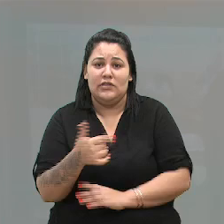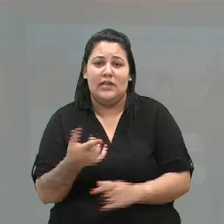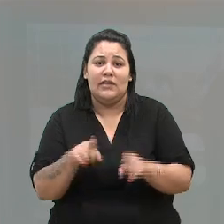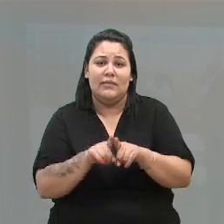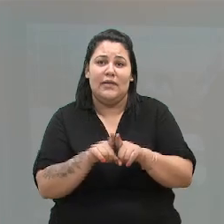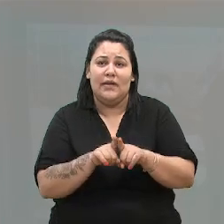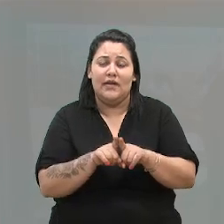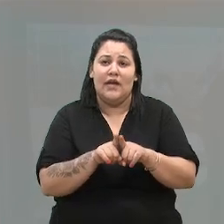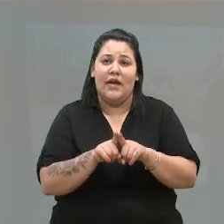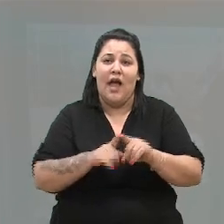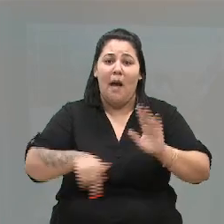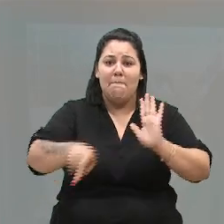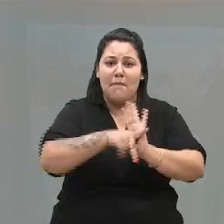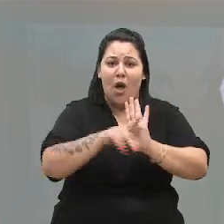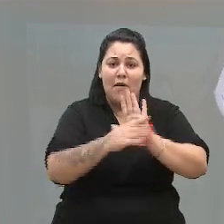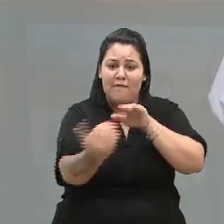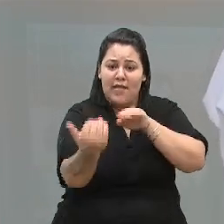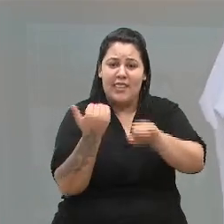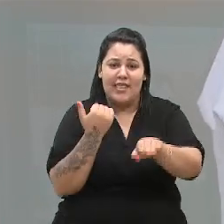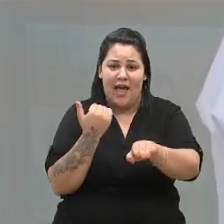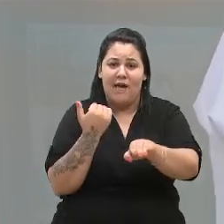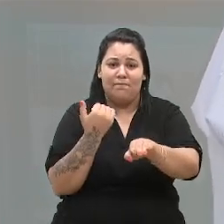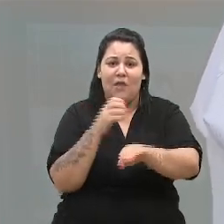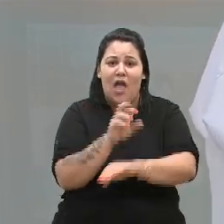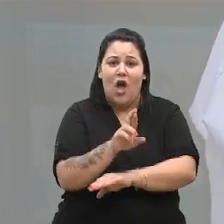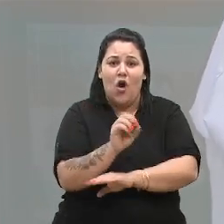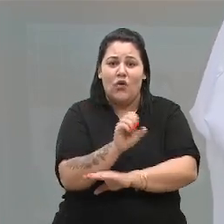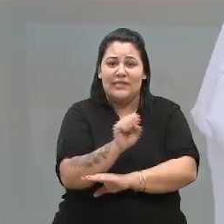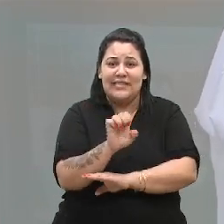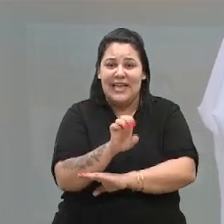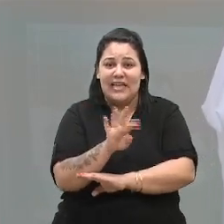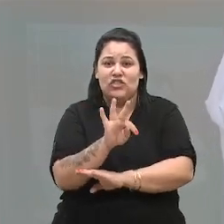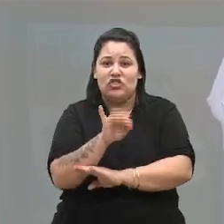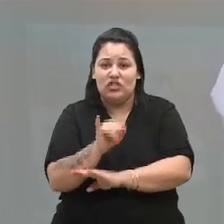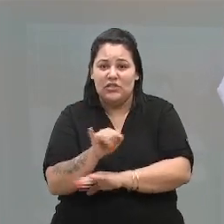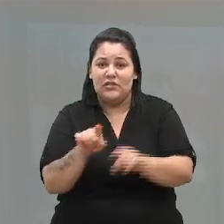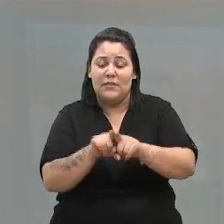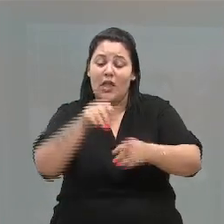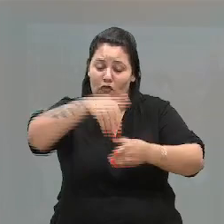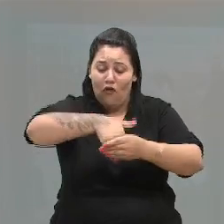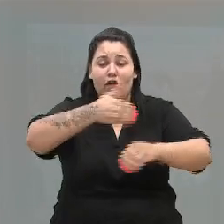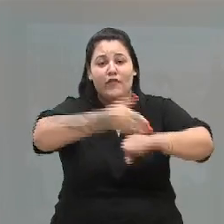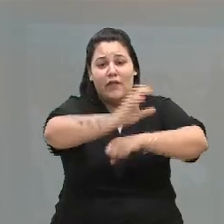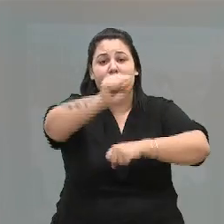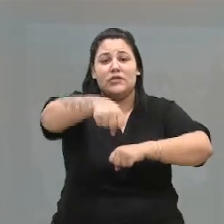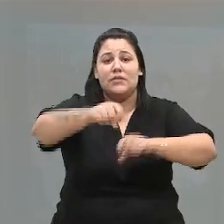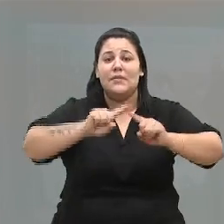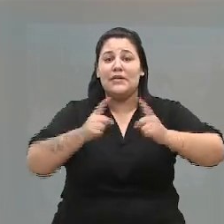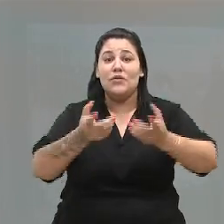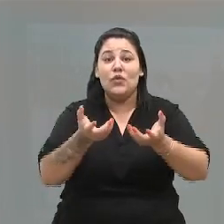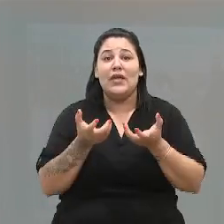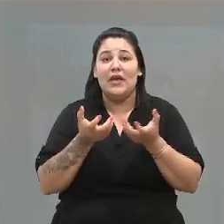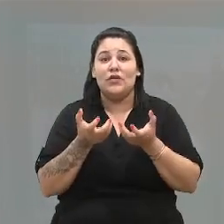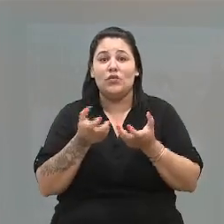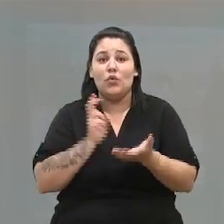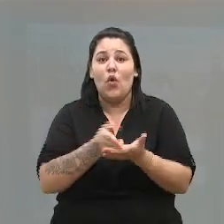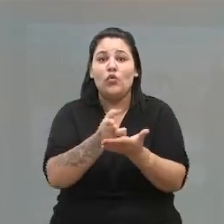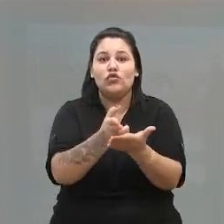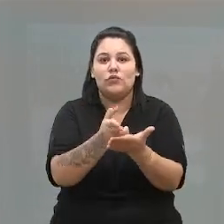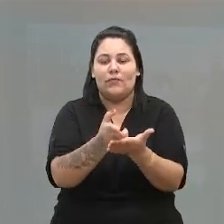a própria Avenida Rossetti, né? Então, assim, quer dizer que voto favorável, mas quero